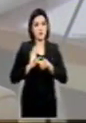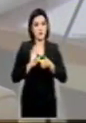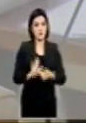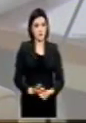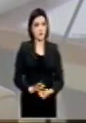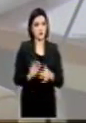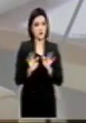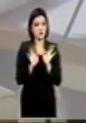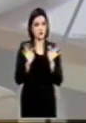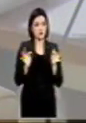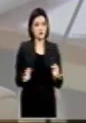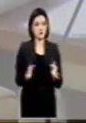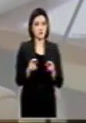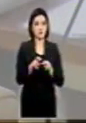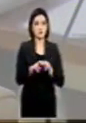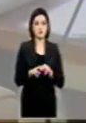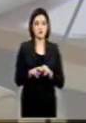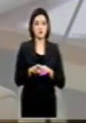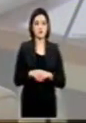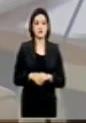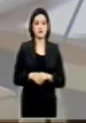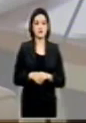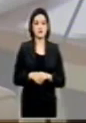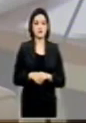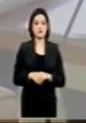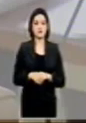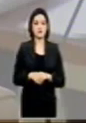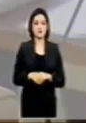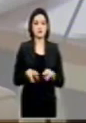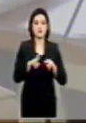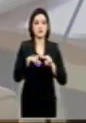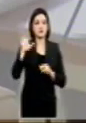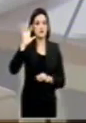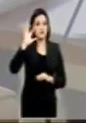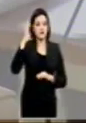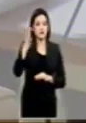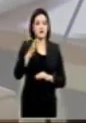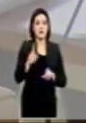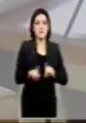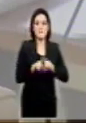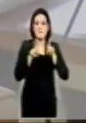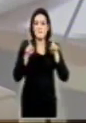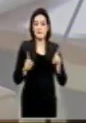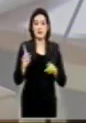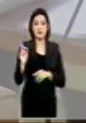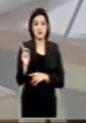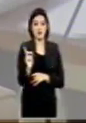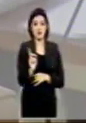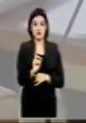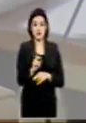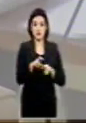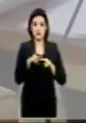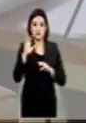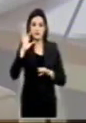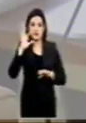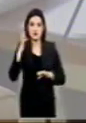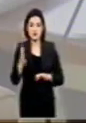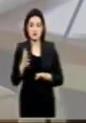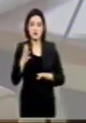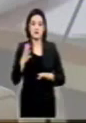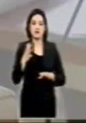a partir de um resultado, mas não necessariamente de um resultado